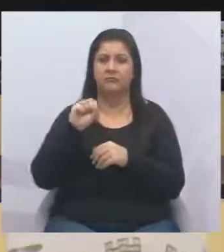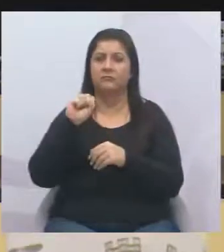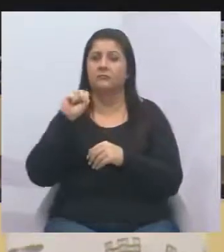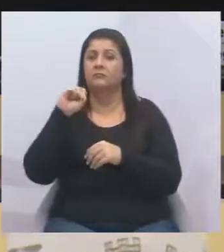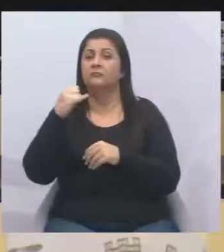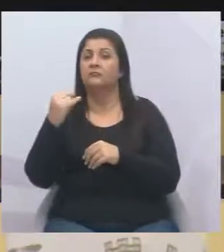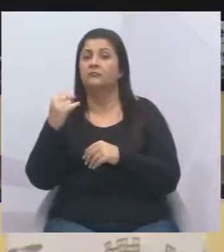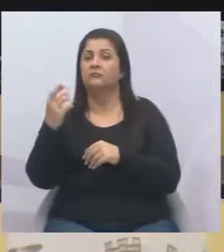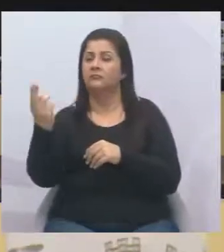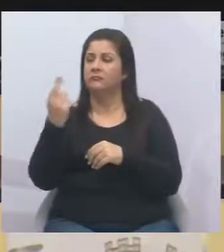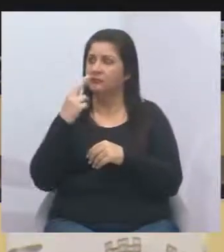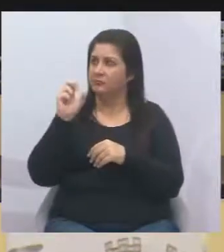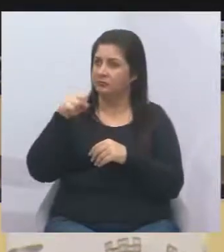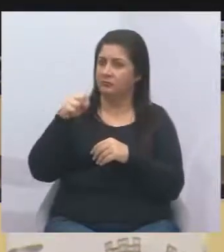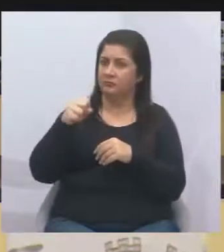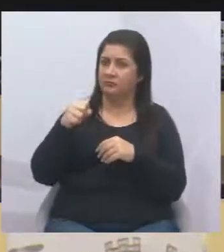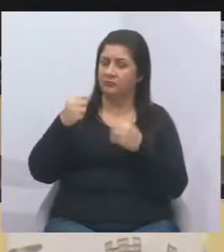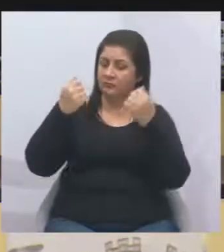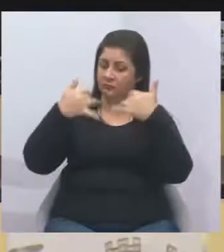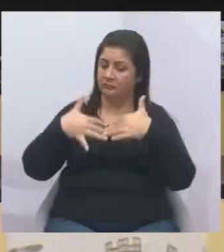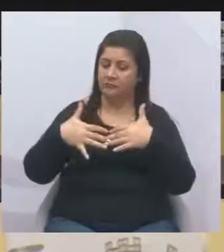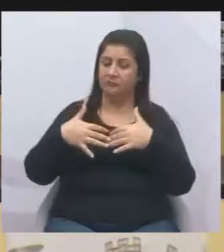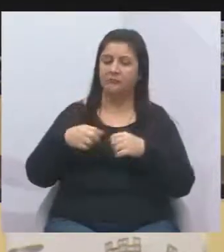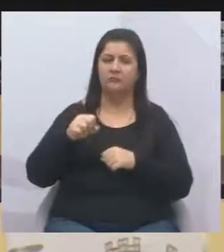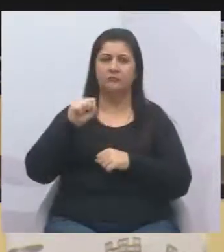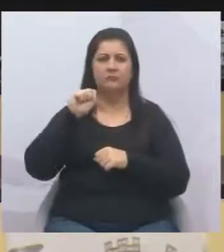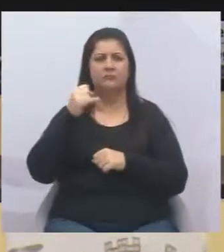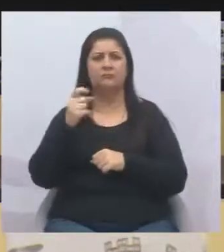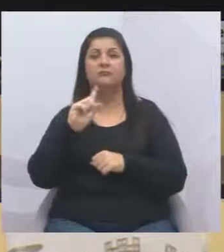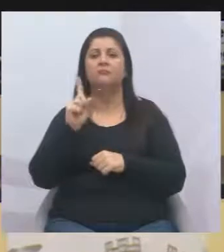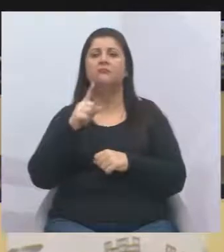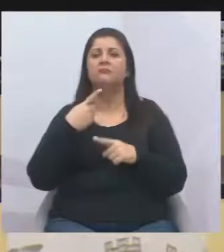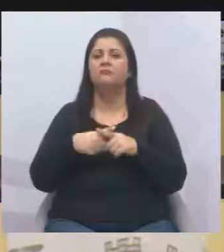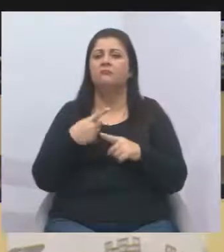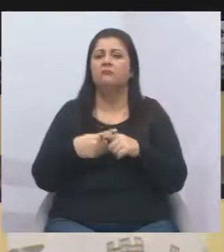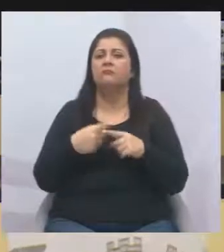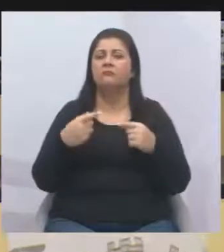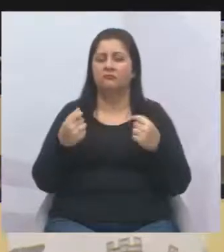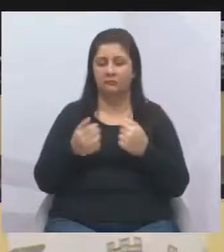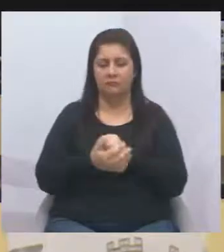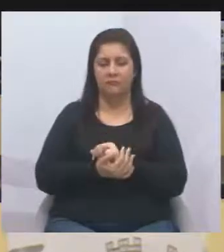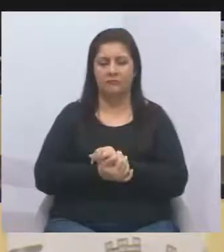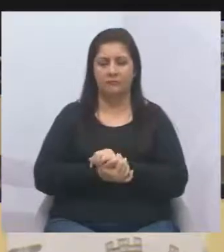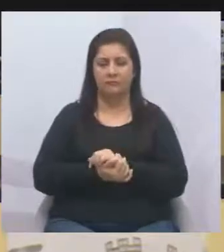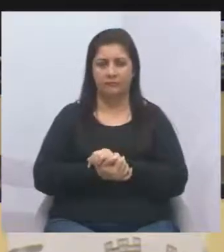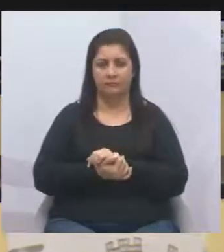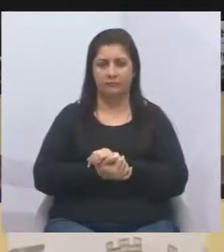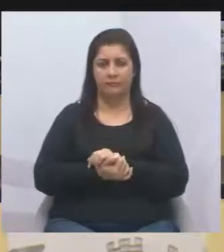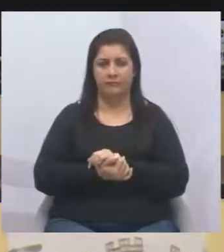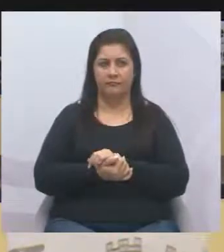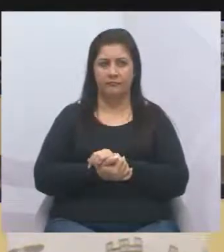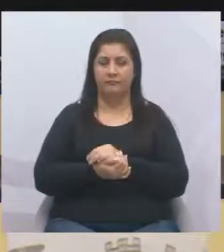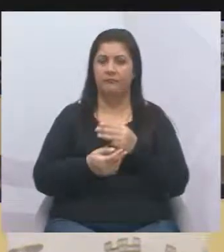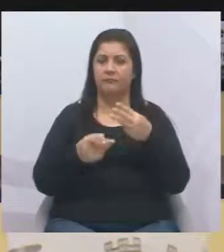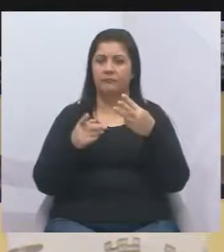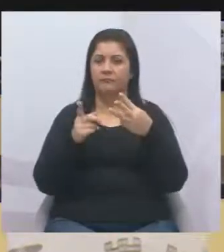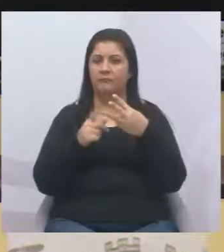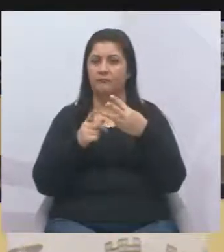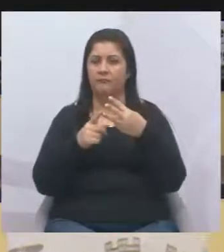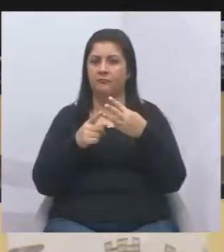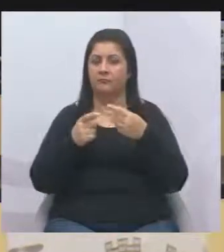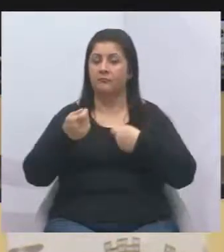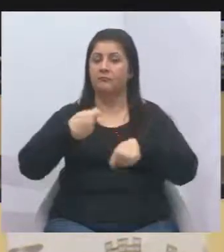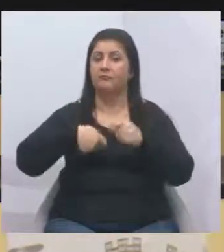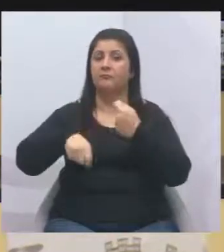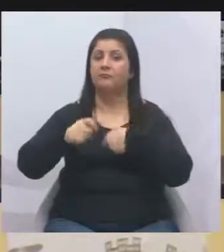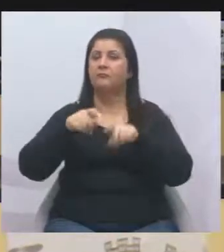informar essas atividades. Em caso de resposta negativa, justificar os motivos. A administração pública